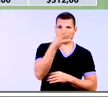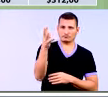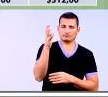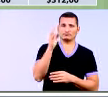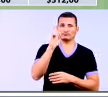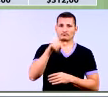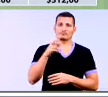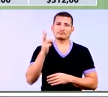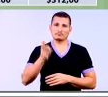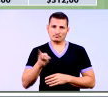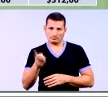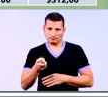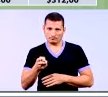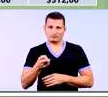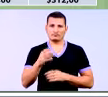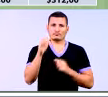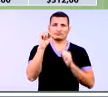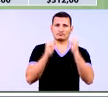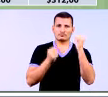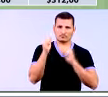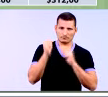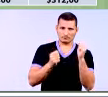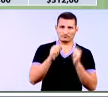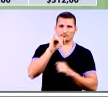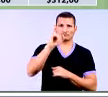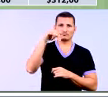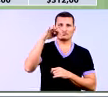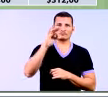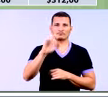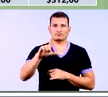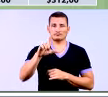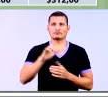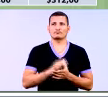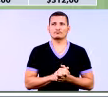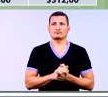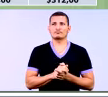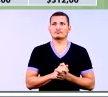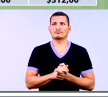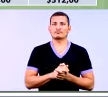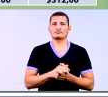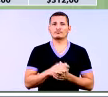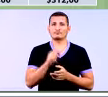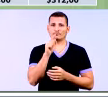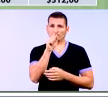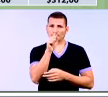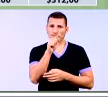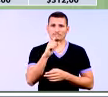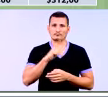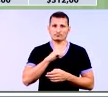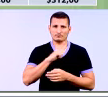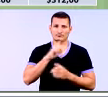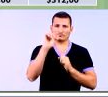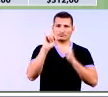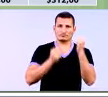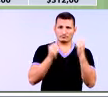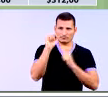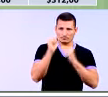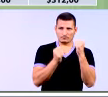fabricante, Intel. Depois a gente vai comentar sobre outra fabricante. E aqui nós temos o fabricante e aqui eu tenho